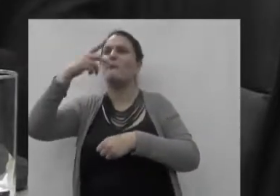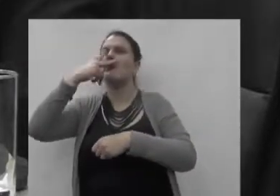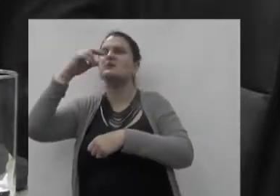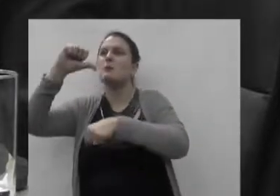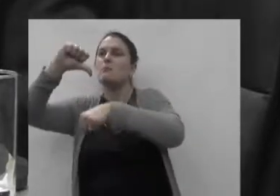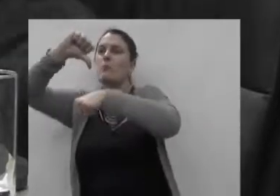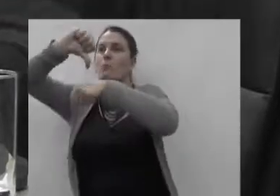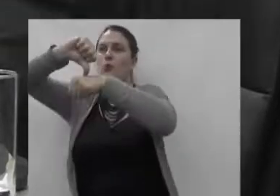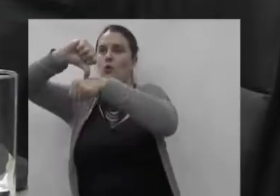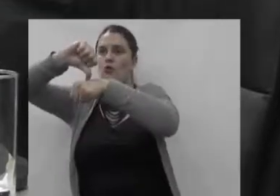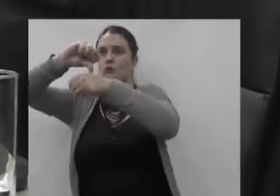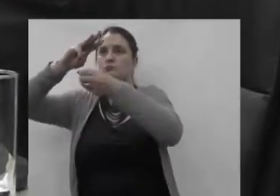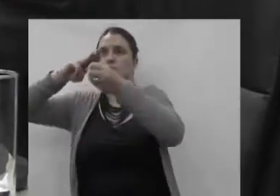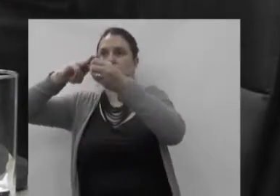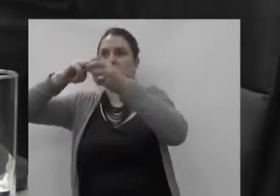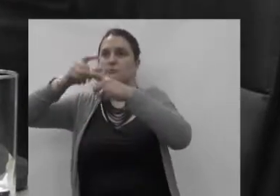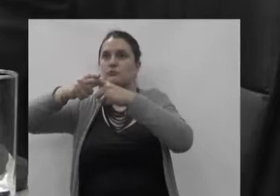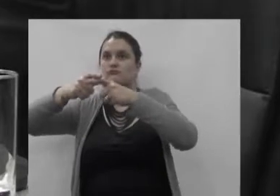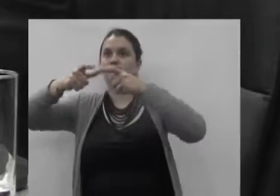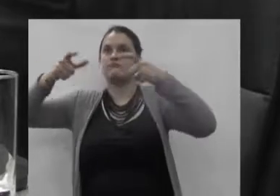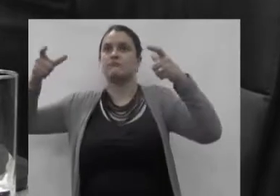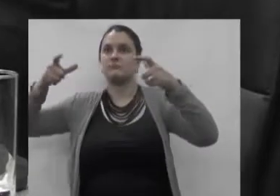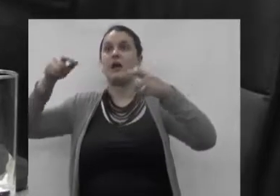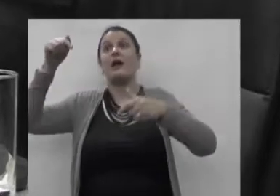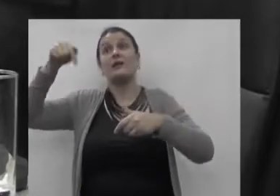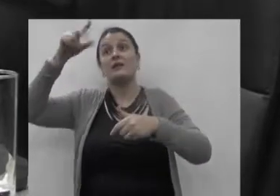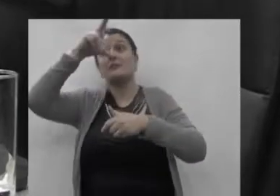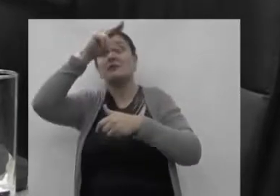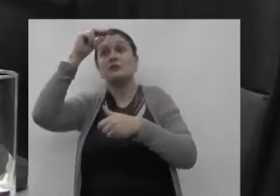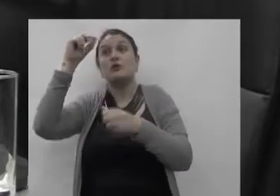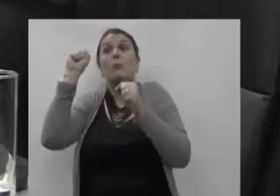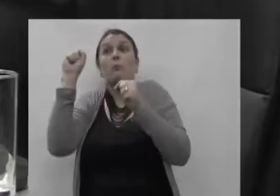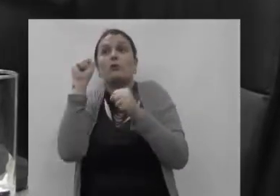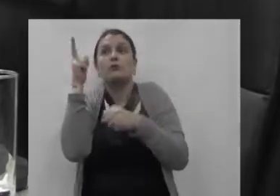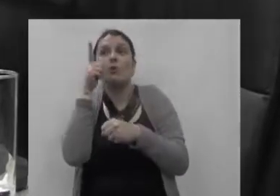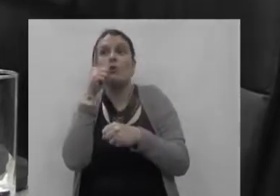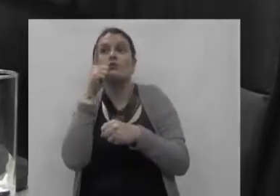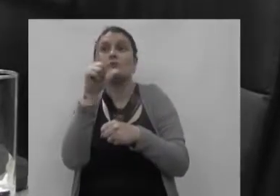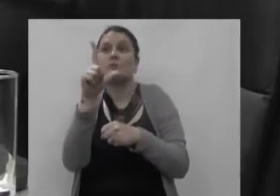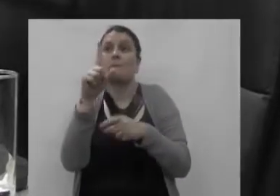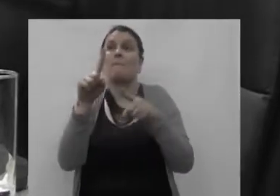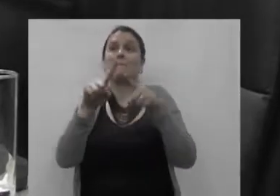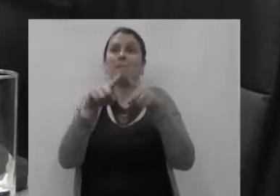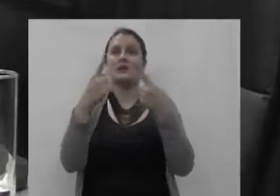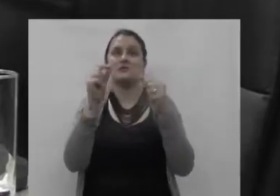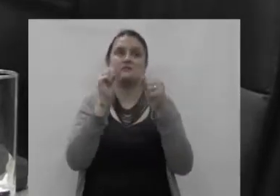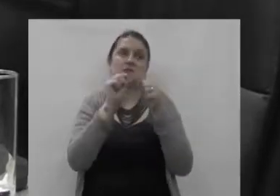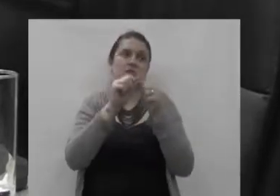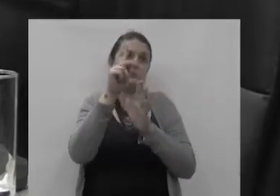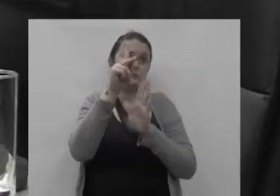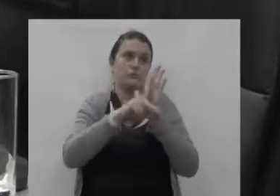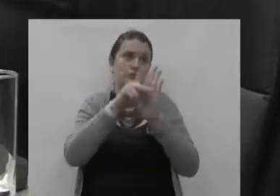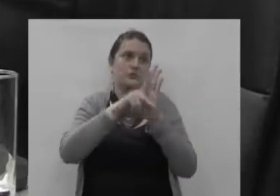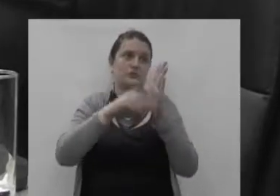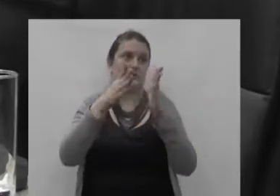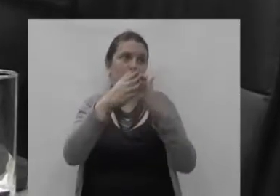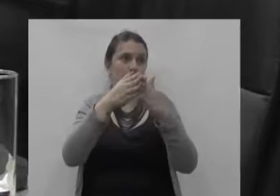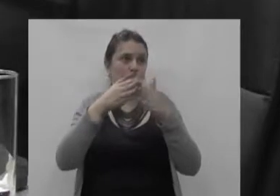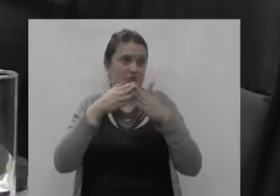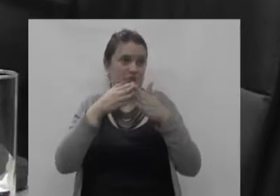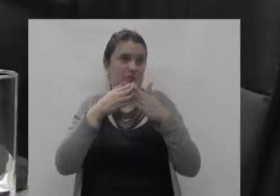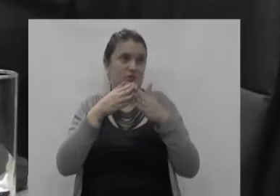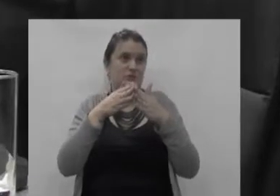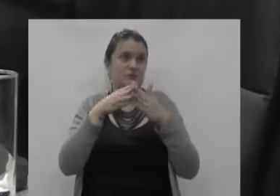estamos solicitando que a administração municipal preencha. Lá estava também a equipe de